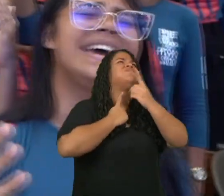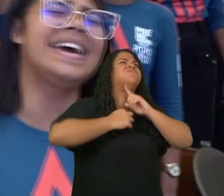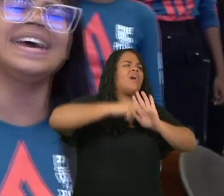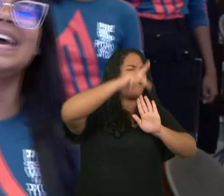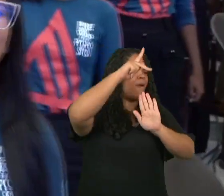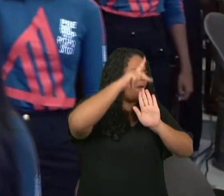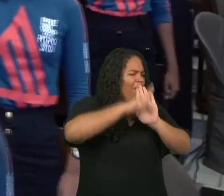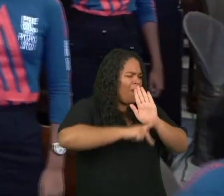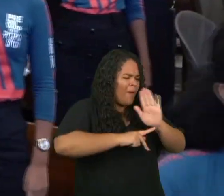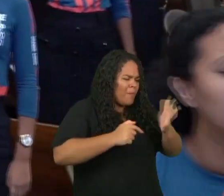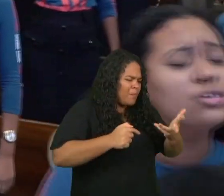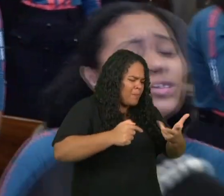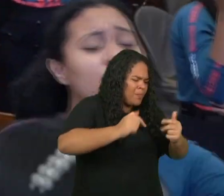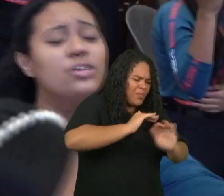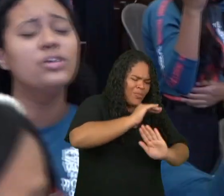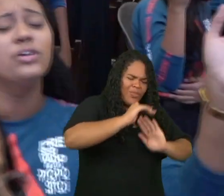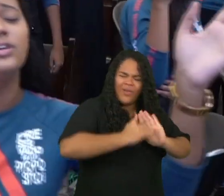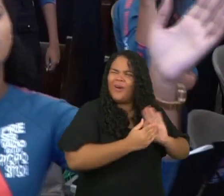Aleluia.